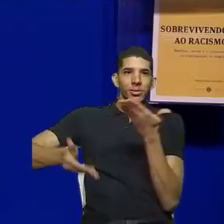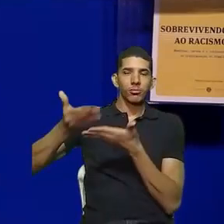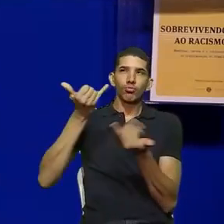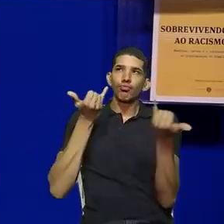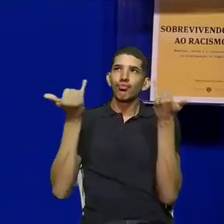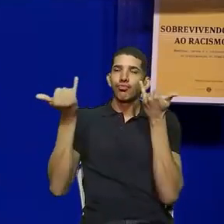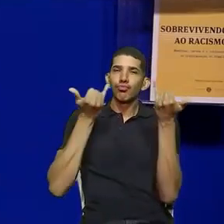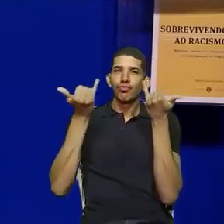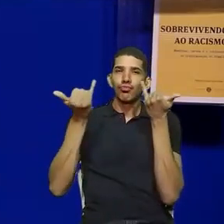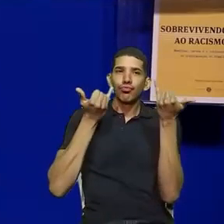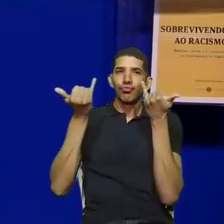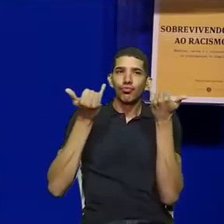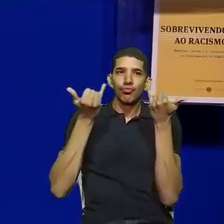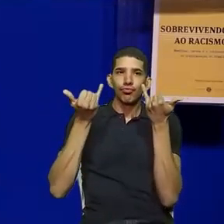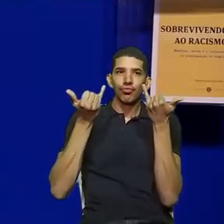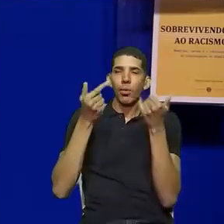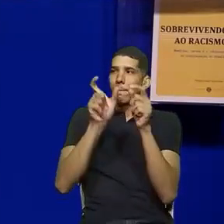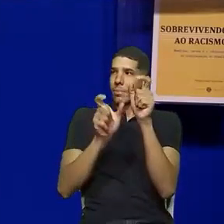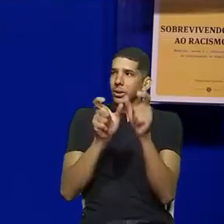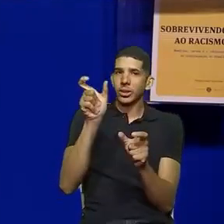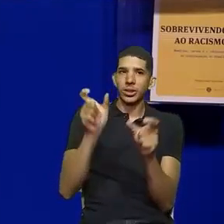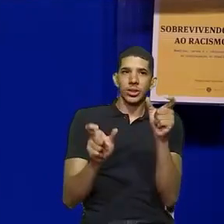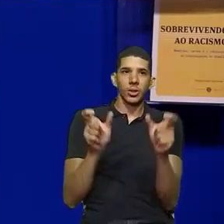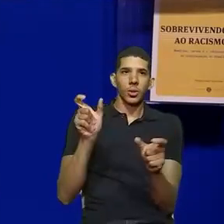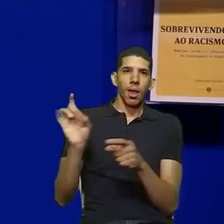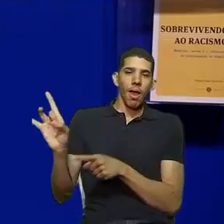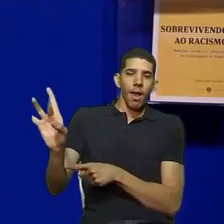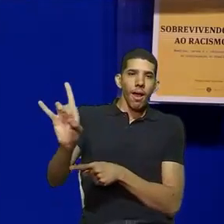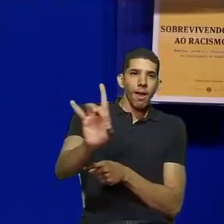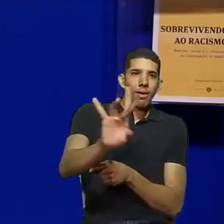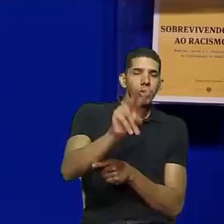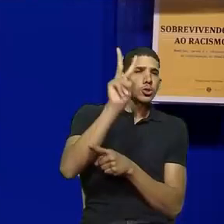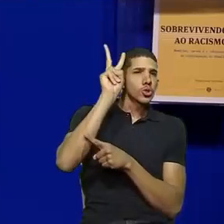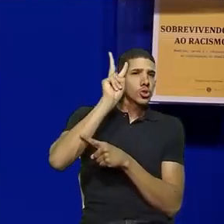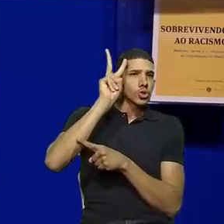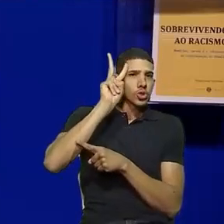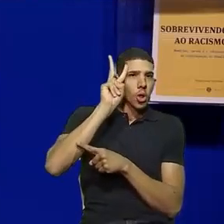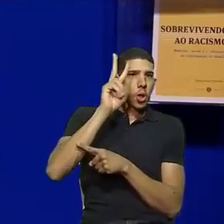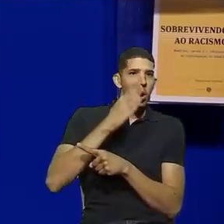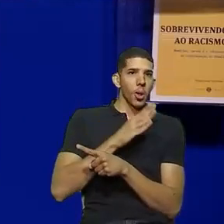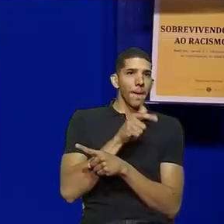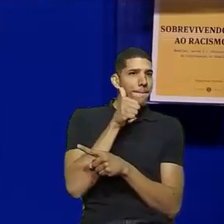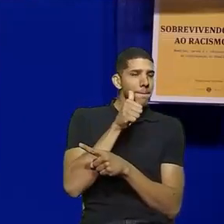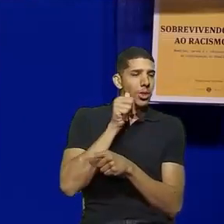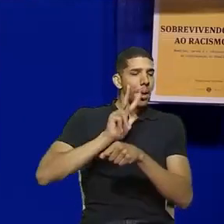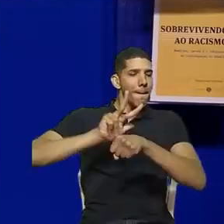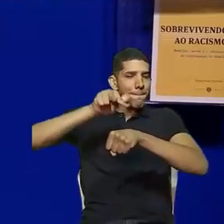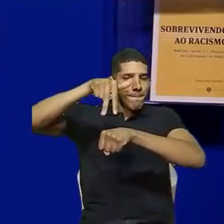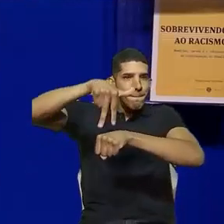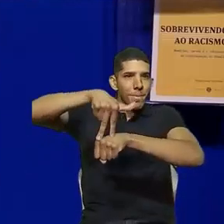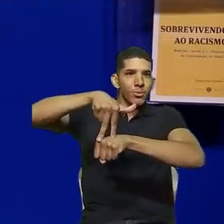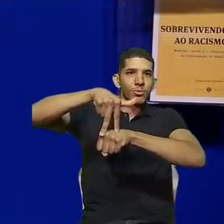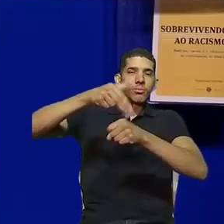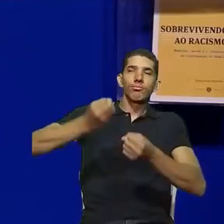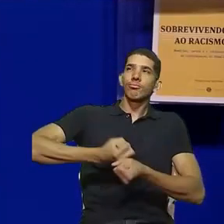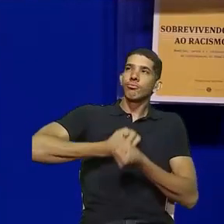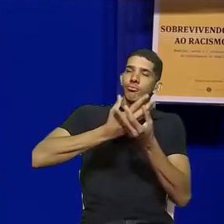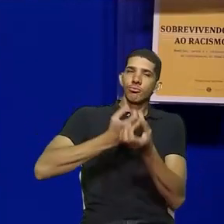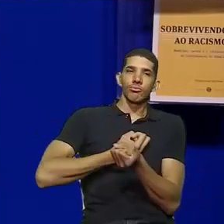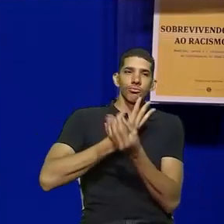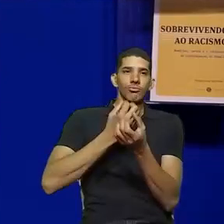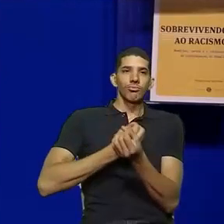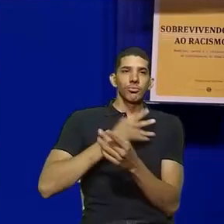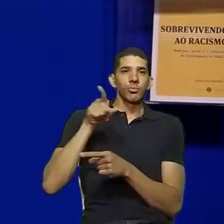pessoas contassem um pouco de suas histórias. As mulheres predominavam na roda. Dona Tita, matriarca